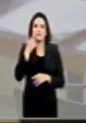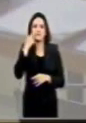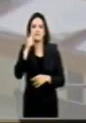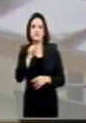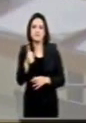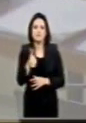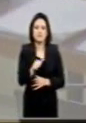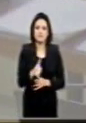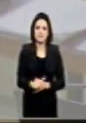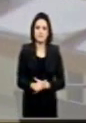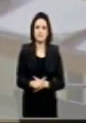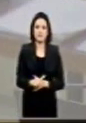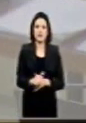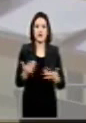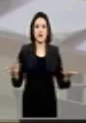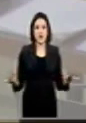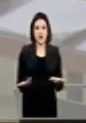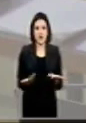presidente, cabe agora